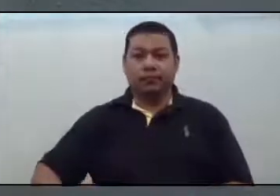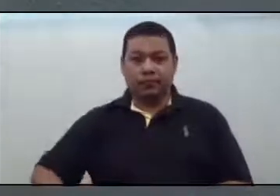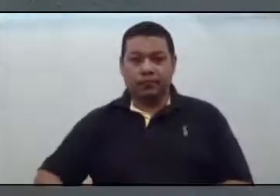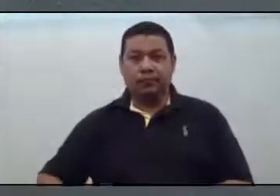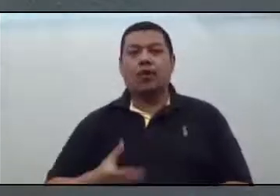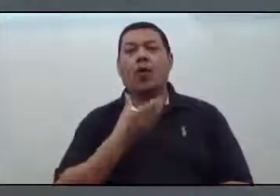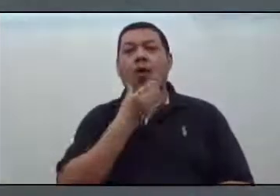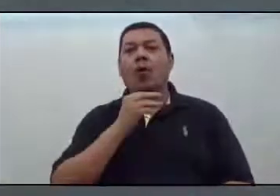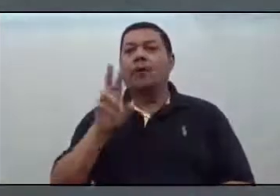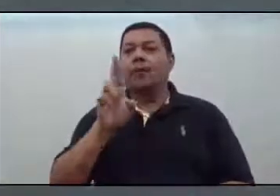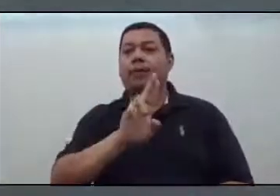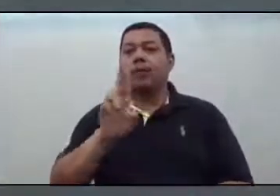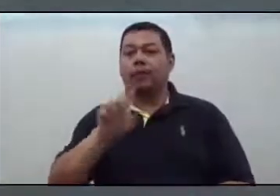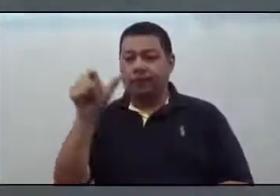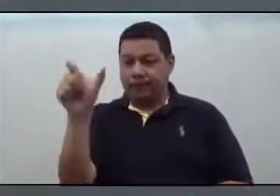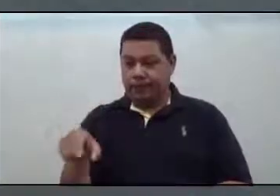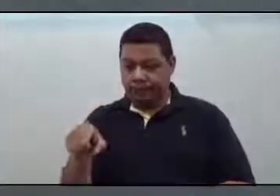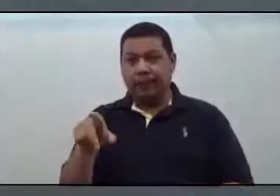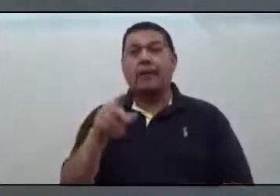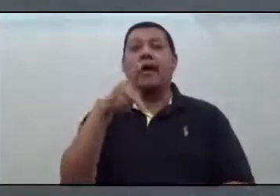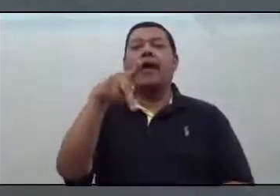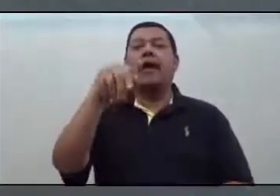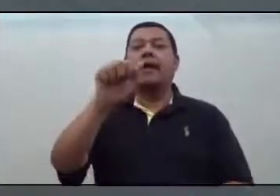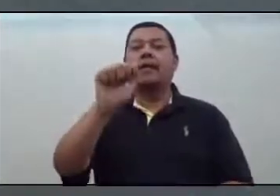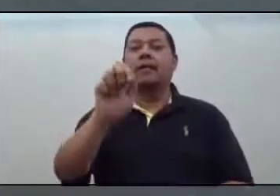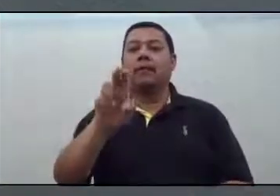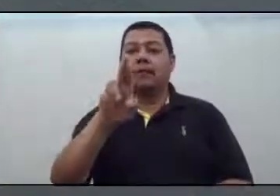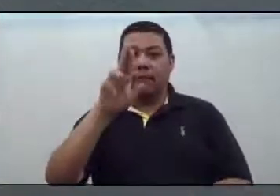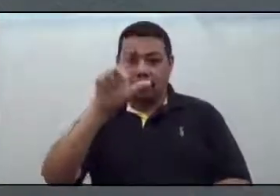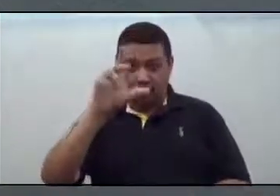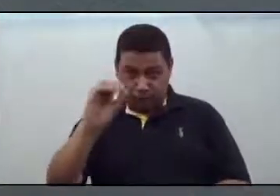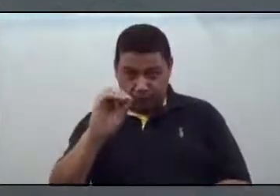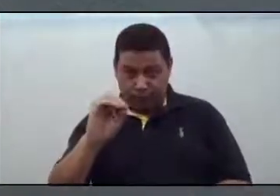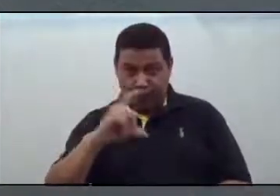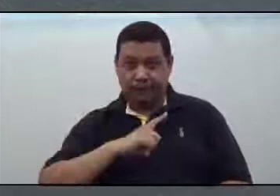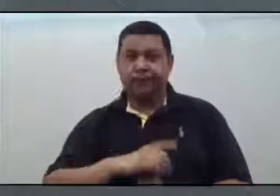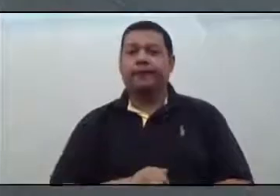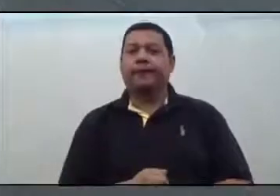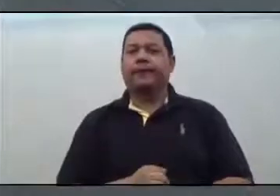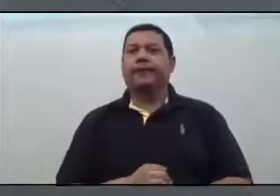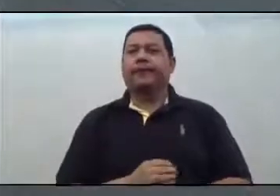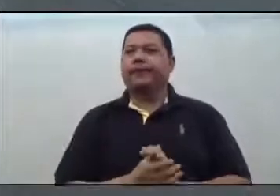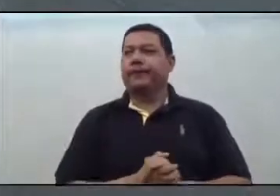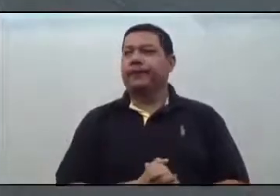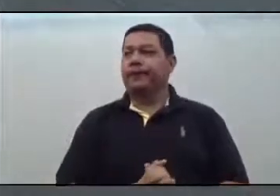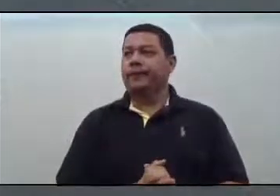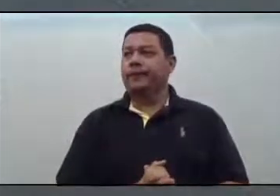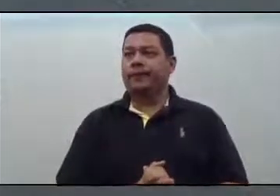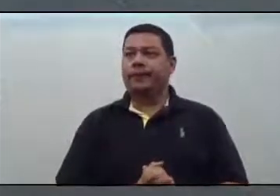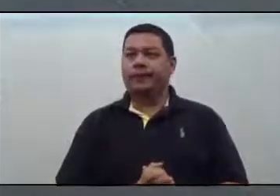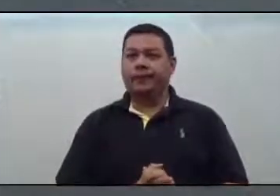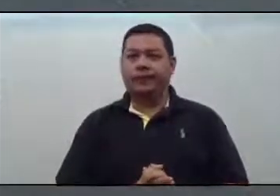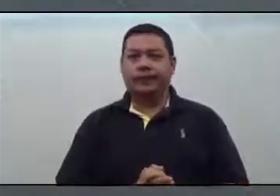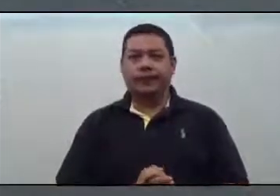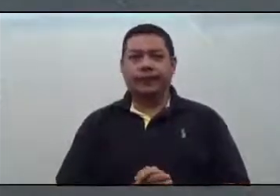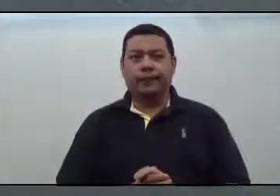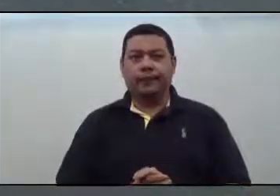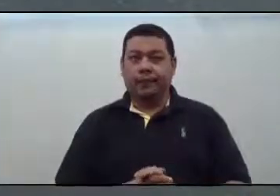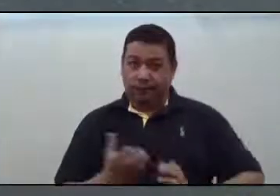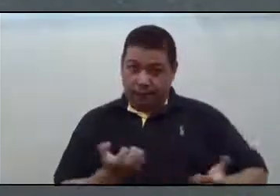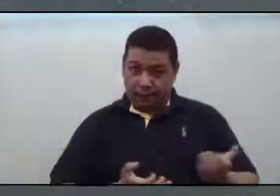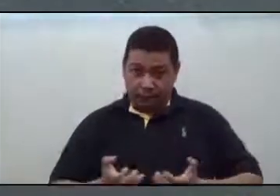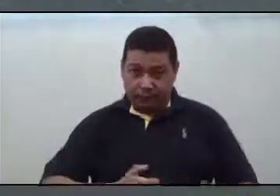Paulo, o funcionário da secretaria, o senhor Yolando, muito